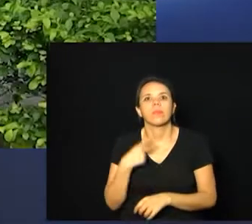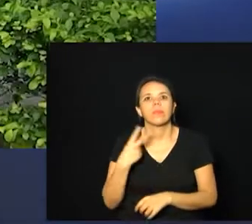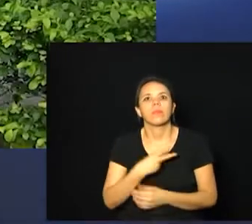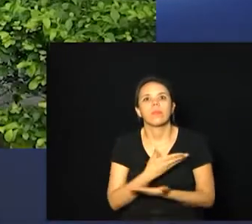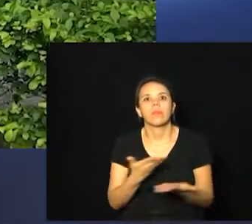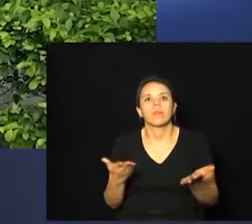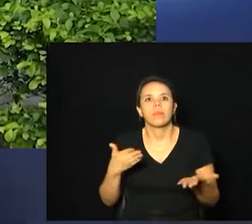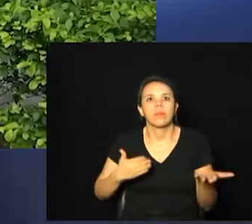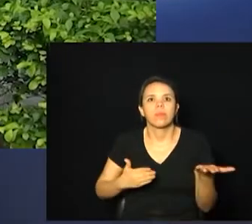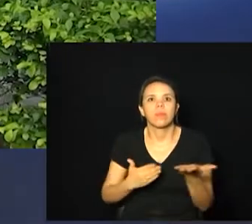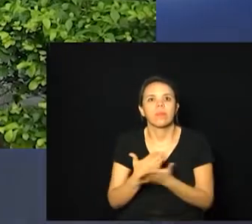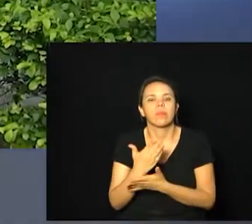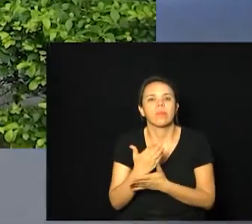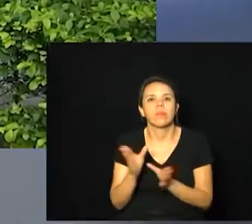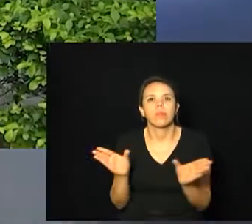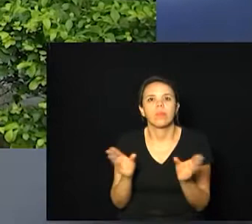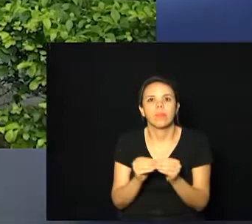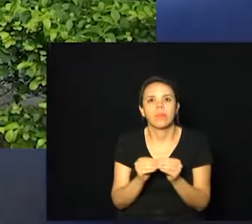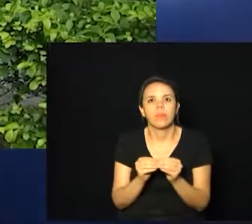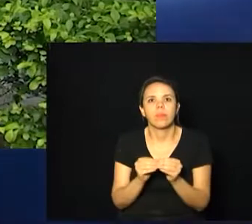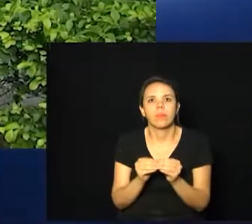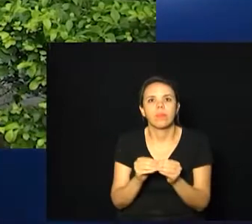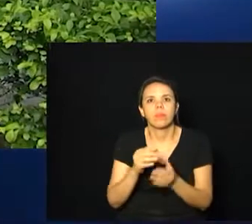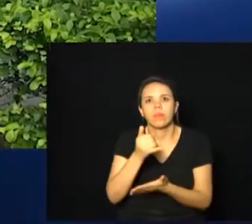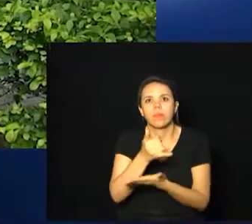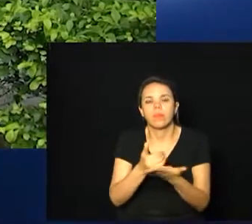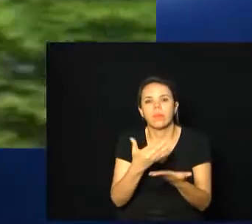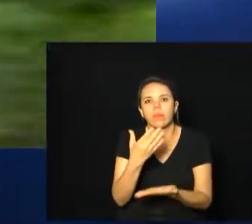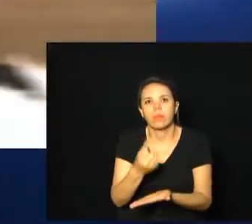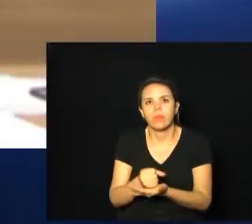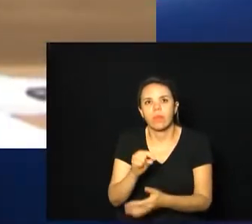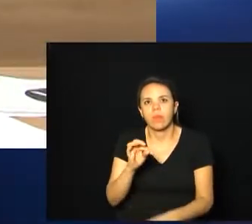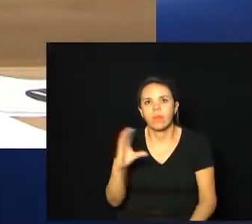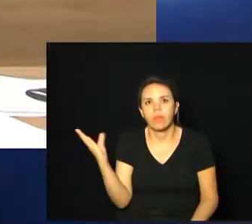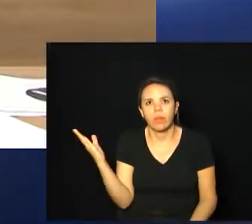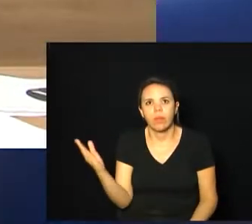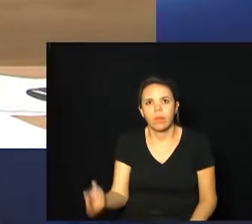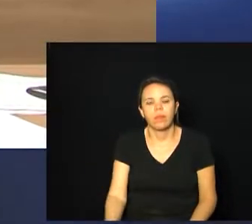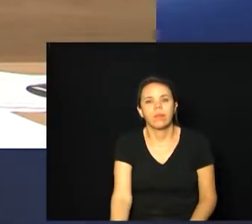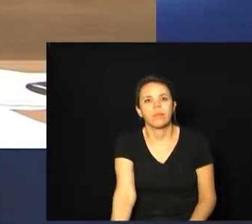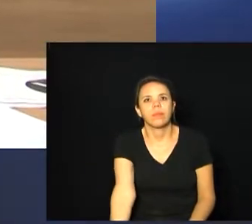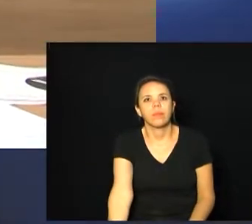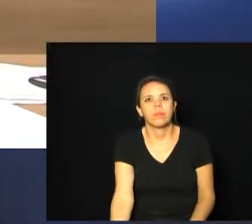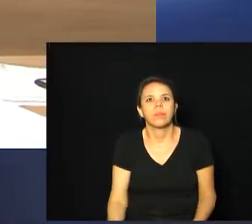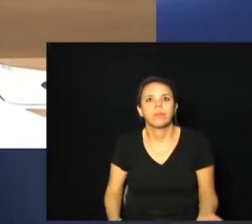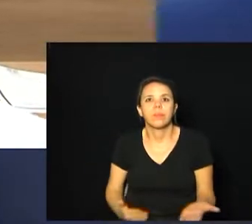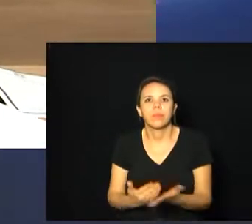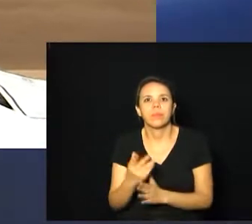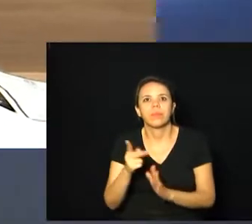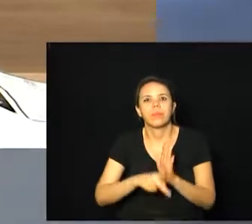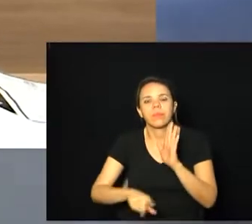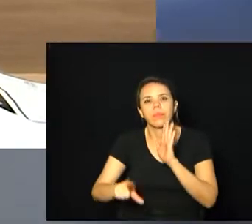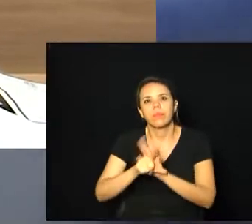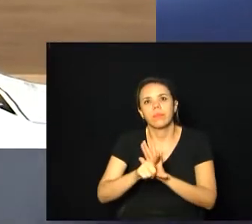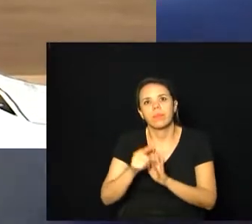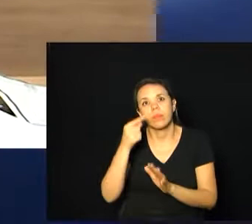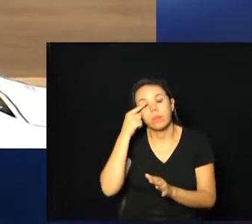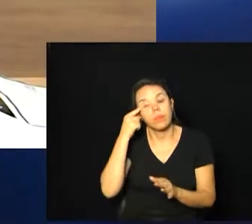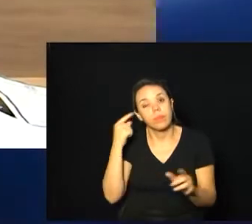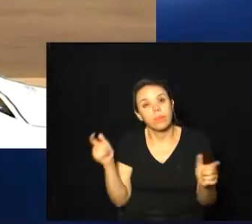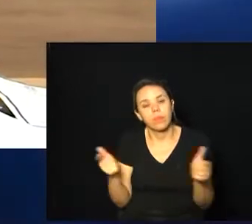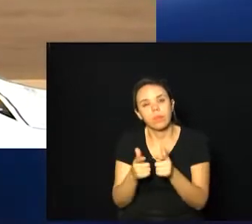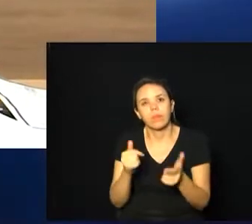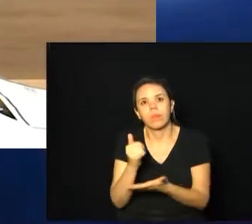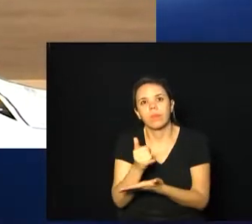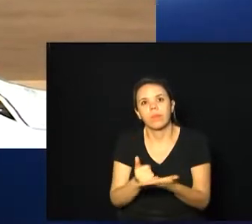vereadores aprovam em definitivo refis da CETEC. Também é aprovado o projeto de lei que reduz